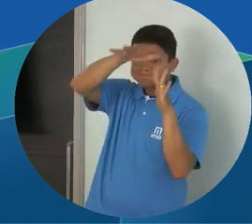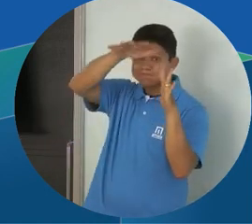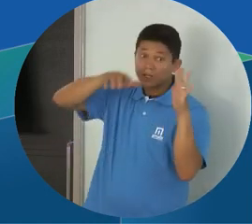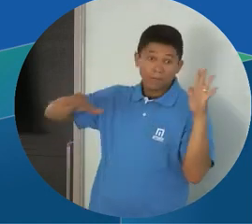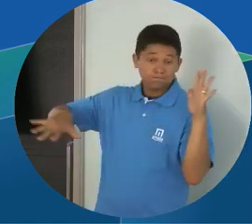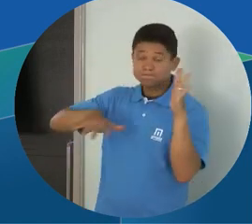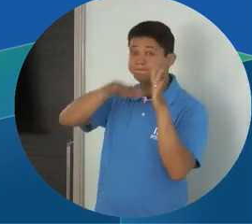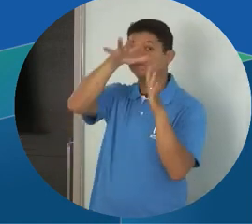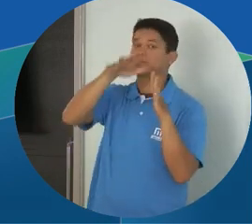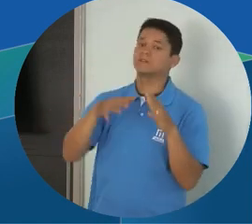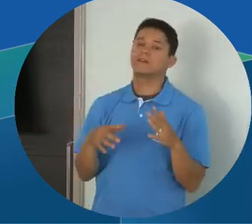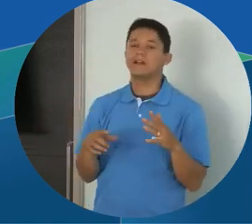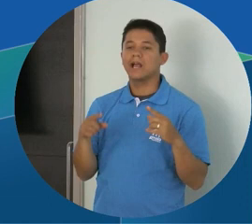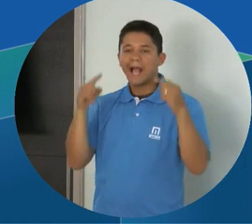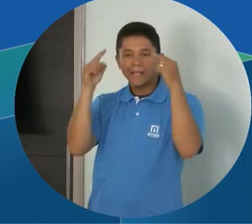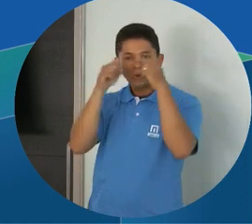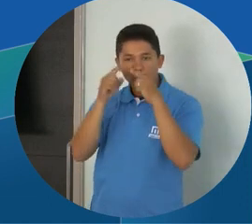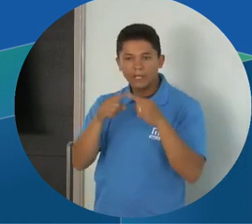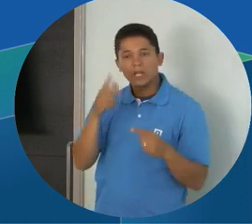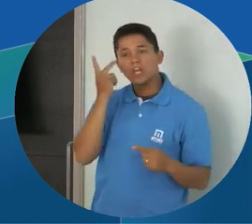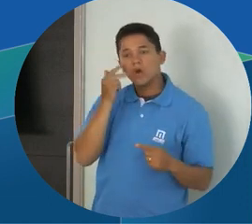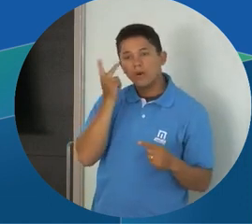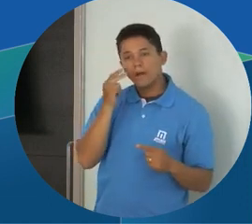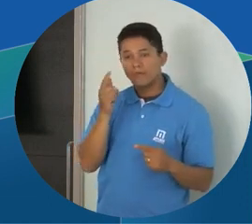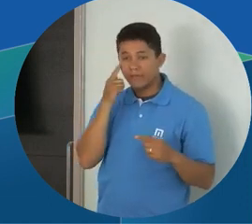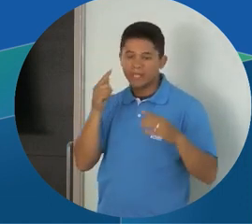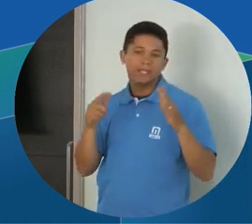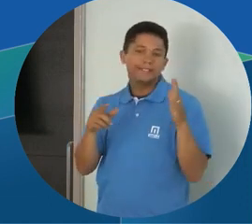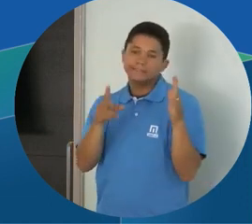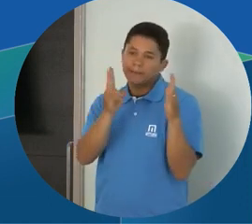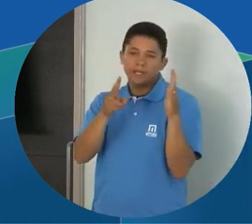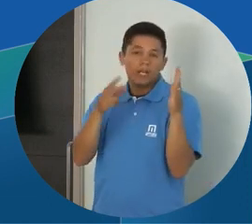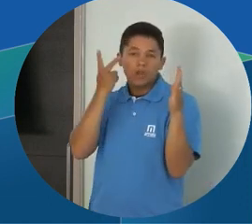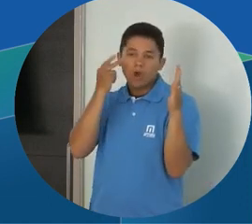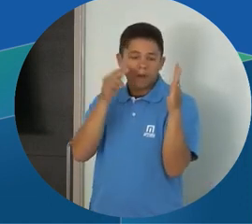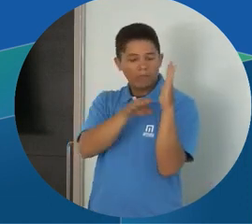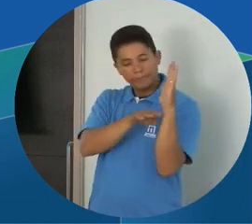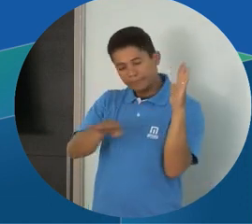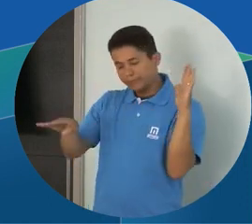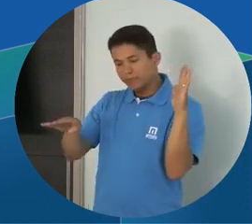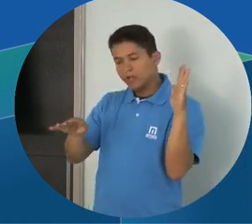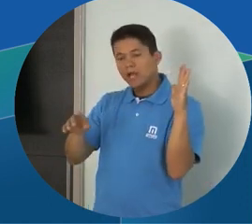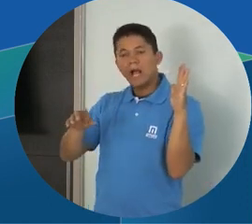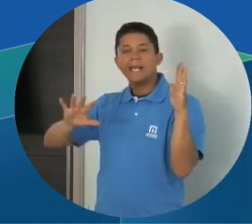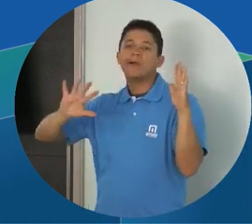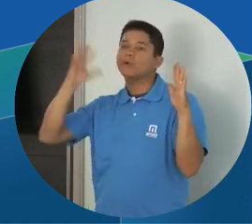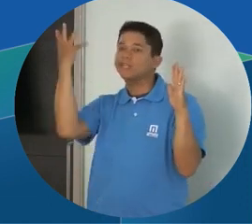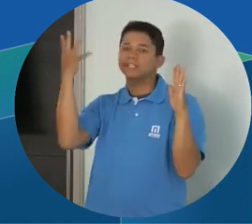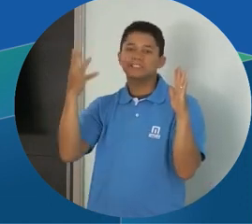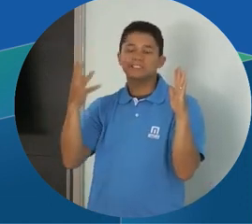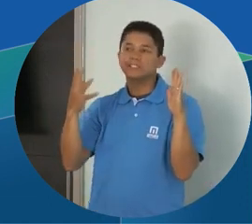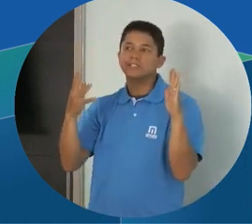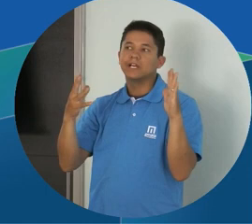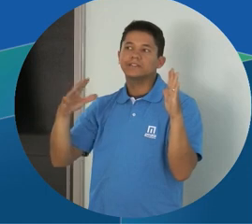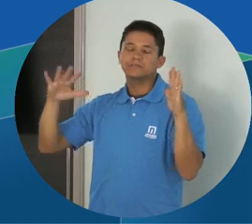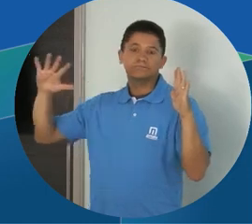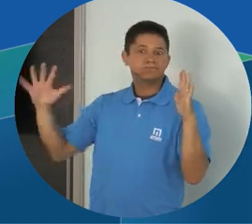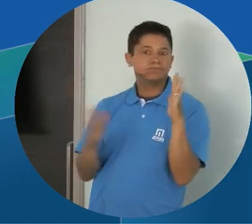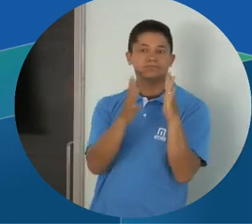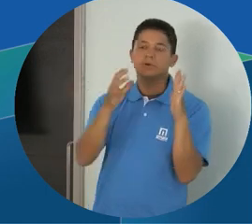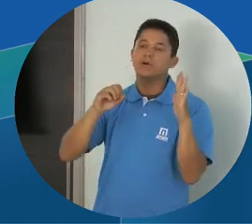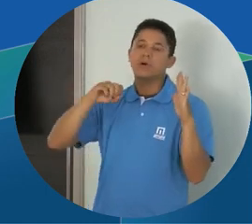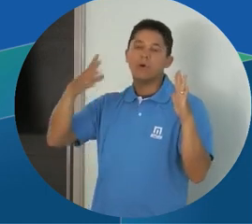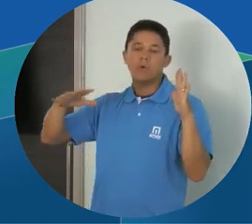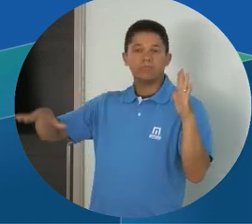excepcional, a gente pega aquela combinação normal e inclui essa única ação excepcional. O